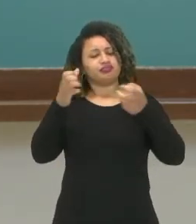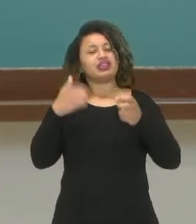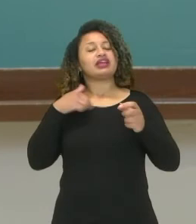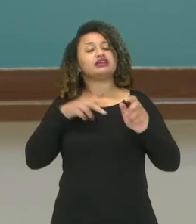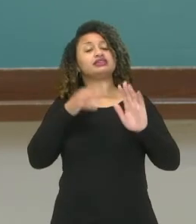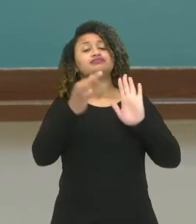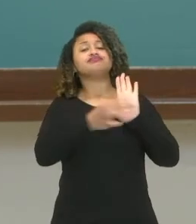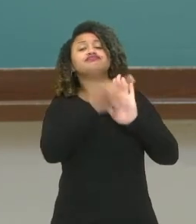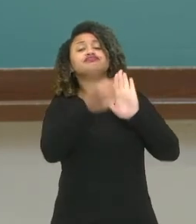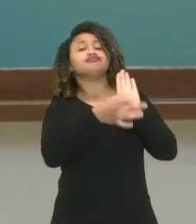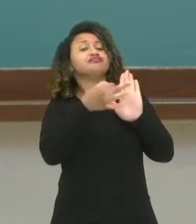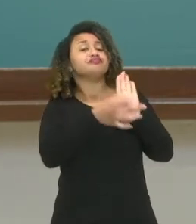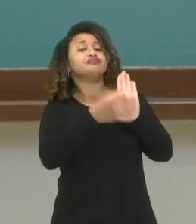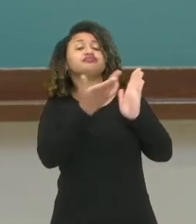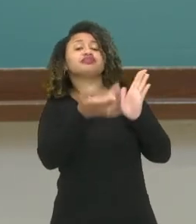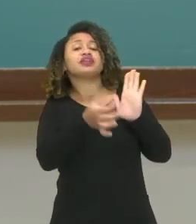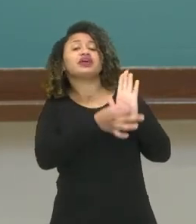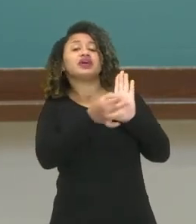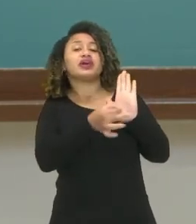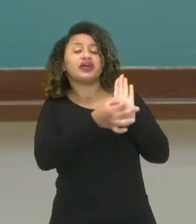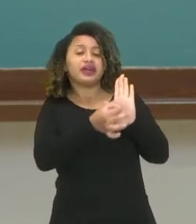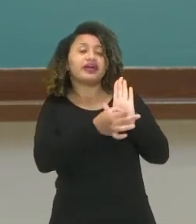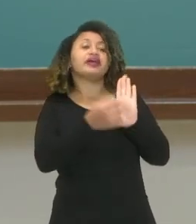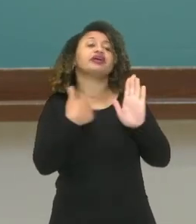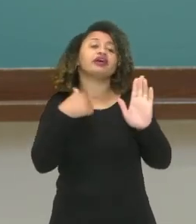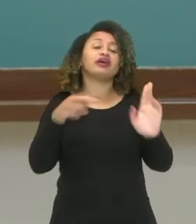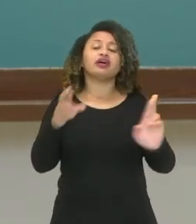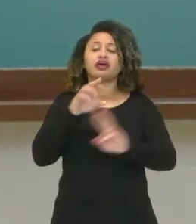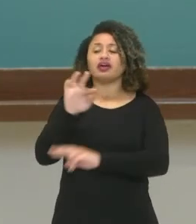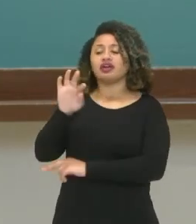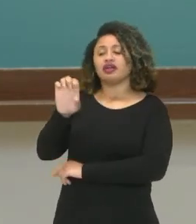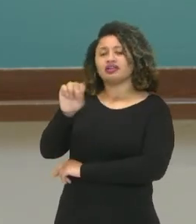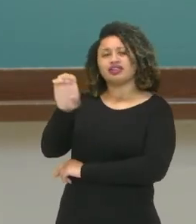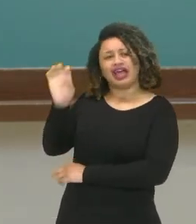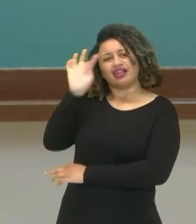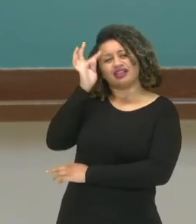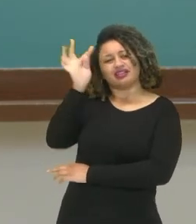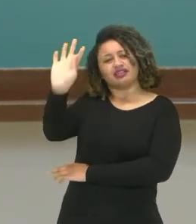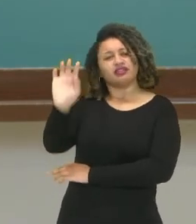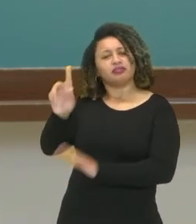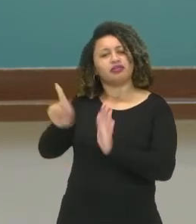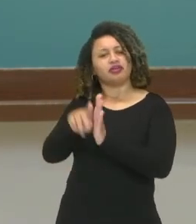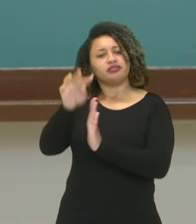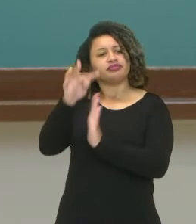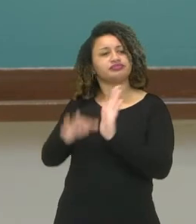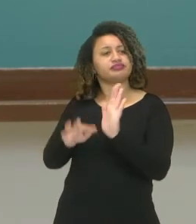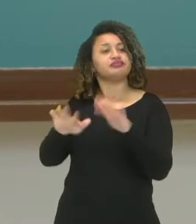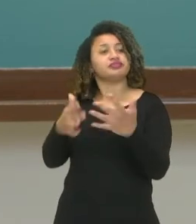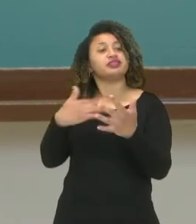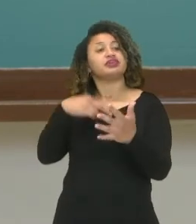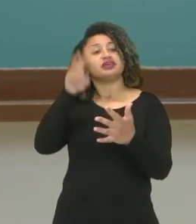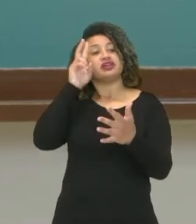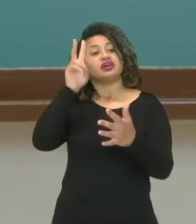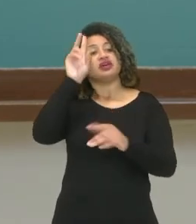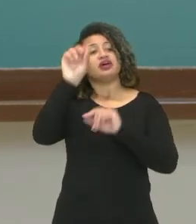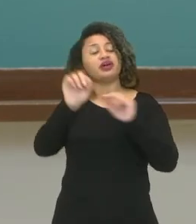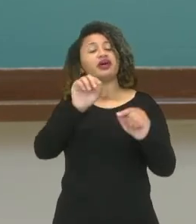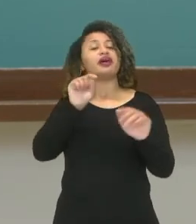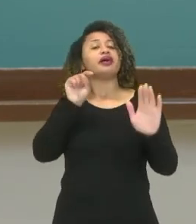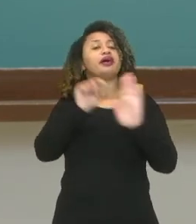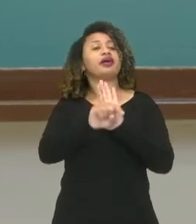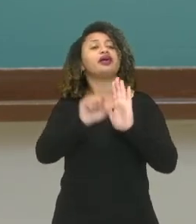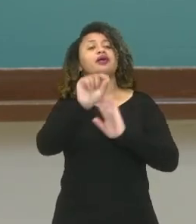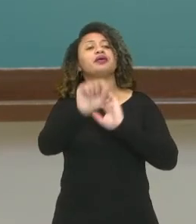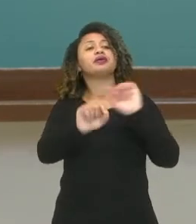argumentos, se o argumento se articula com a tese do texto. Então, vamos retomar um pouquinho aqui a questão da